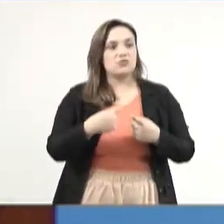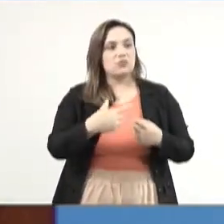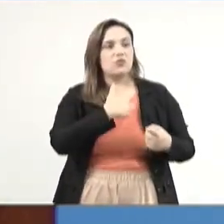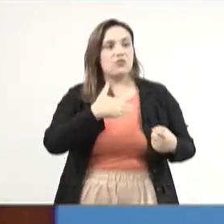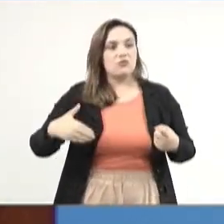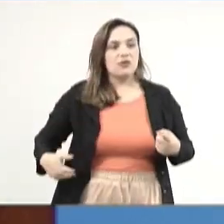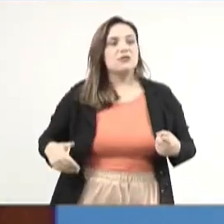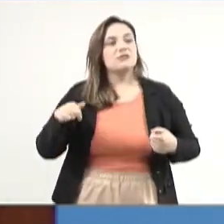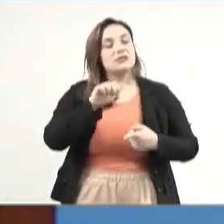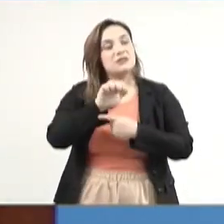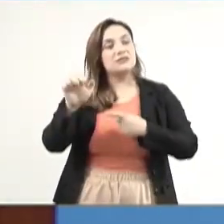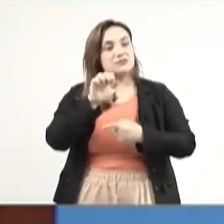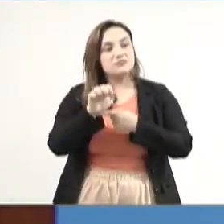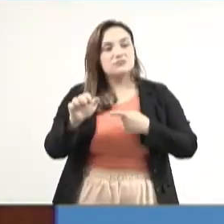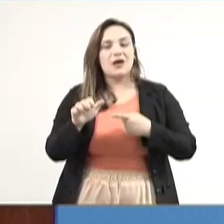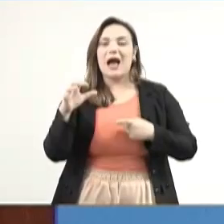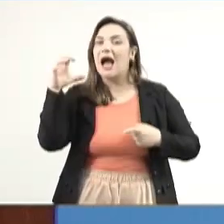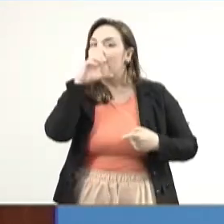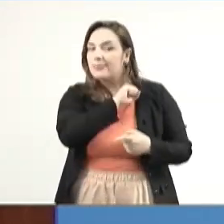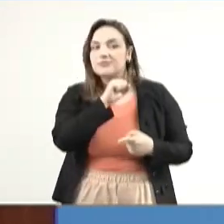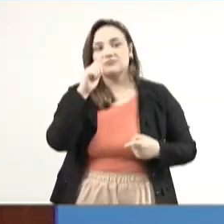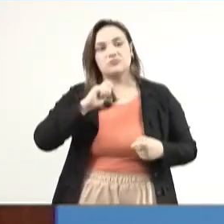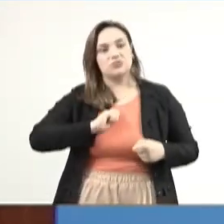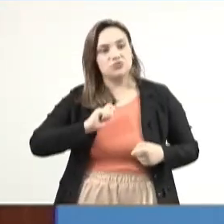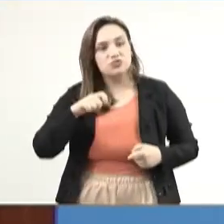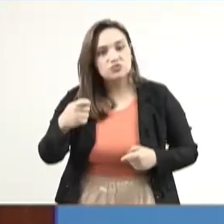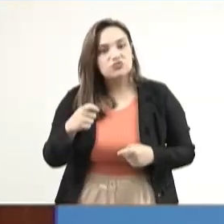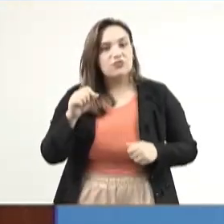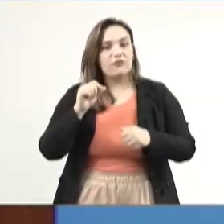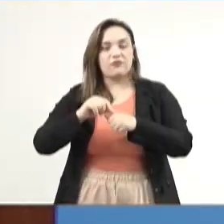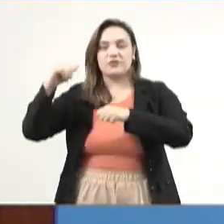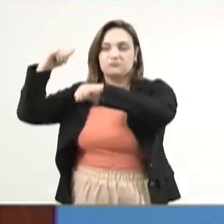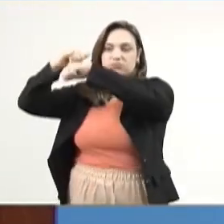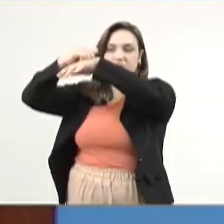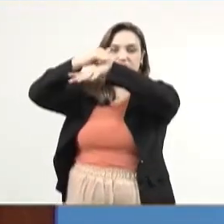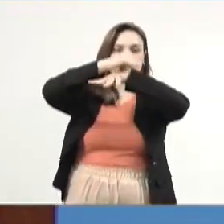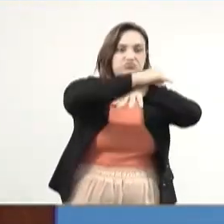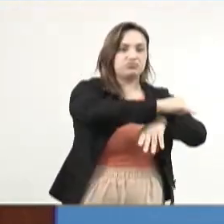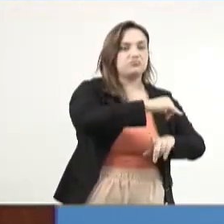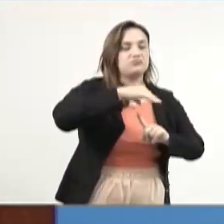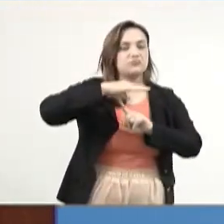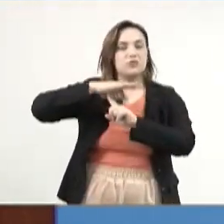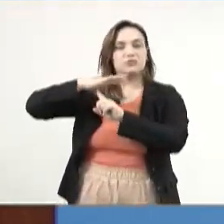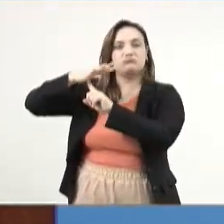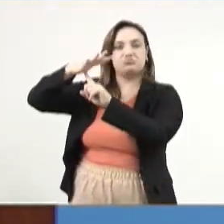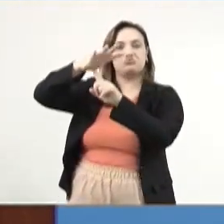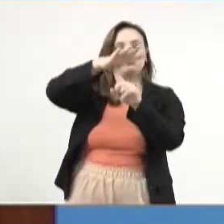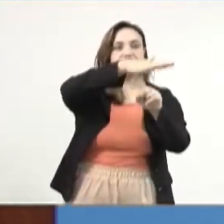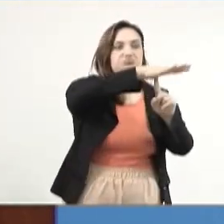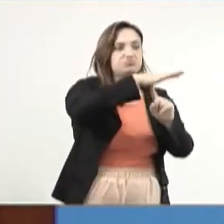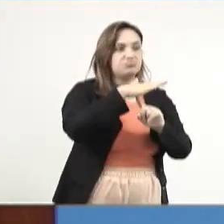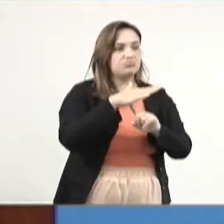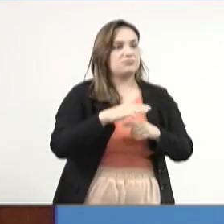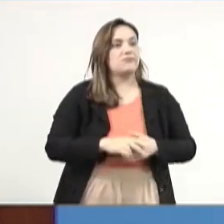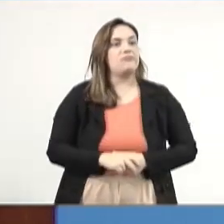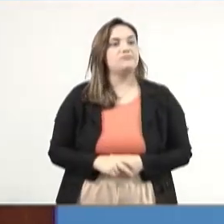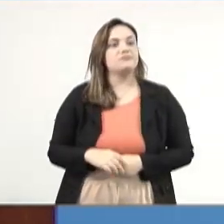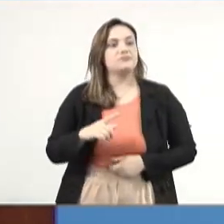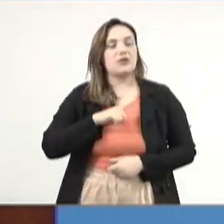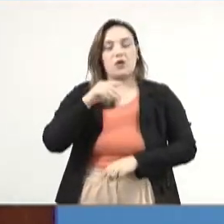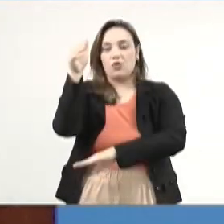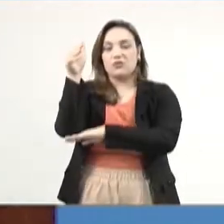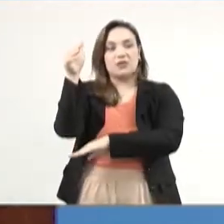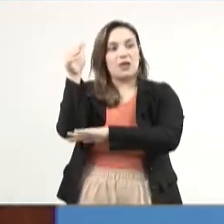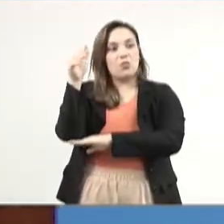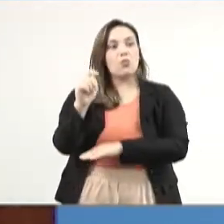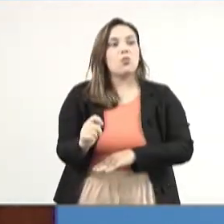do Estado agiu com aeronaves, com helicópteros, com homens no chão. Tem um hotel do outro lado do rio